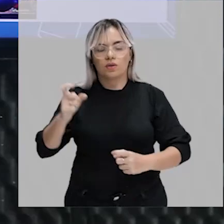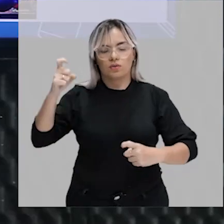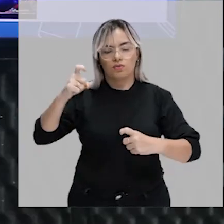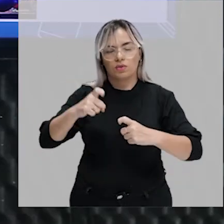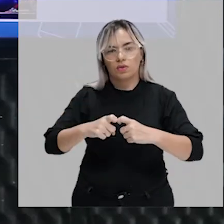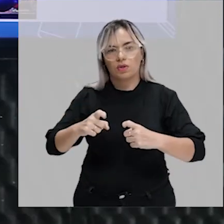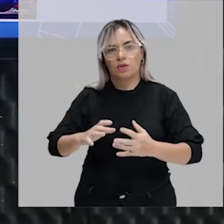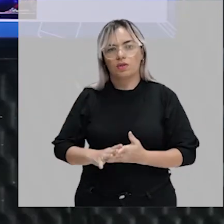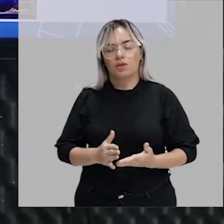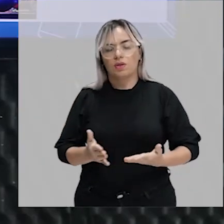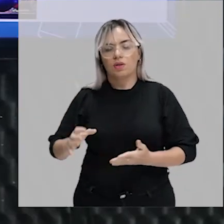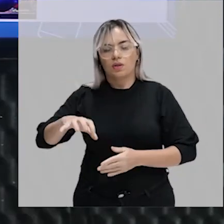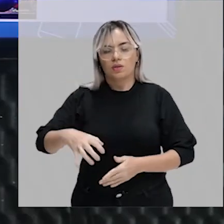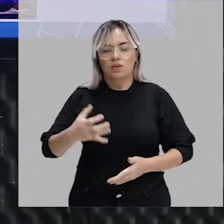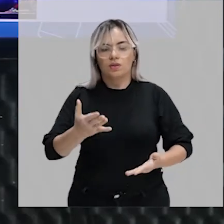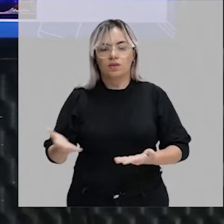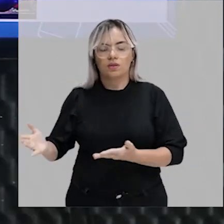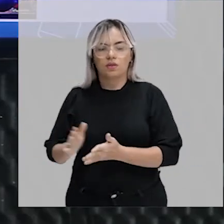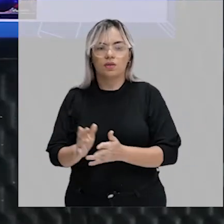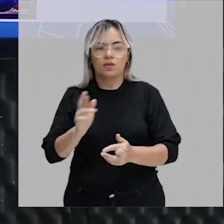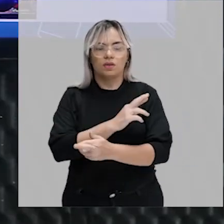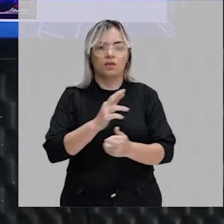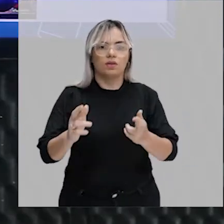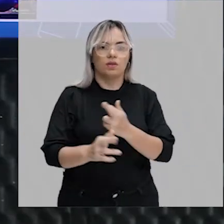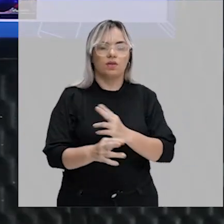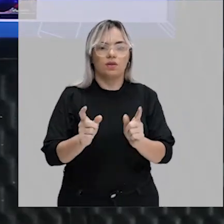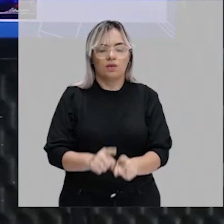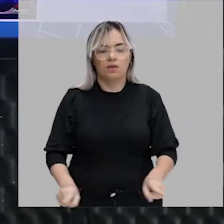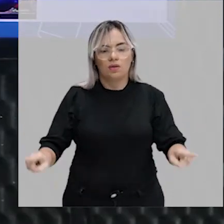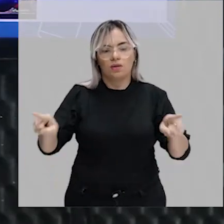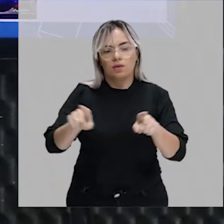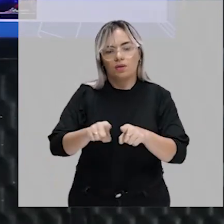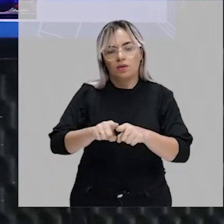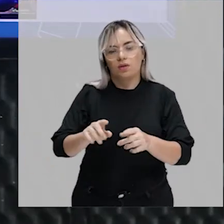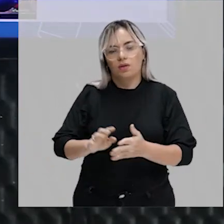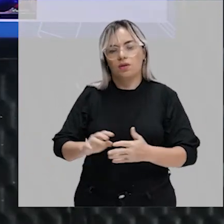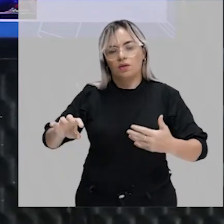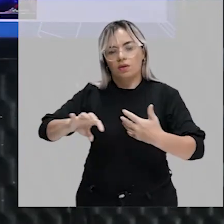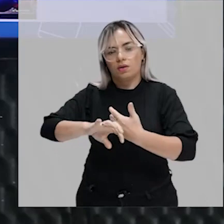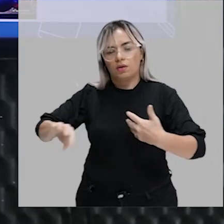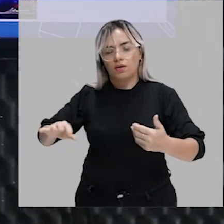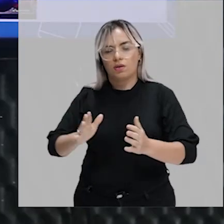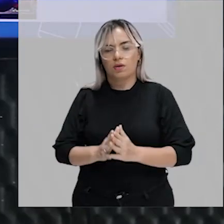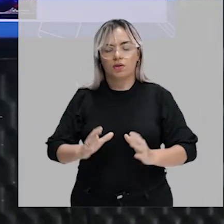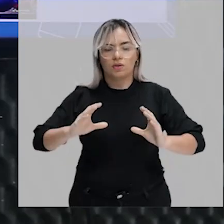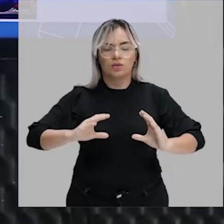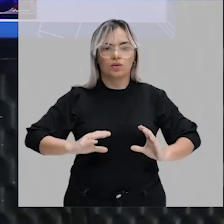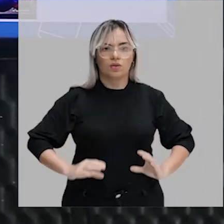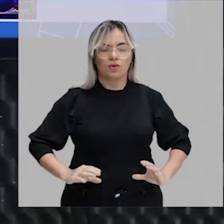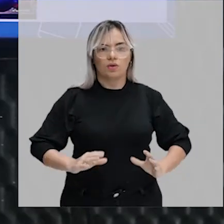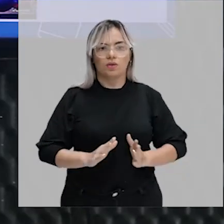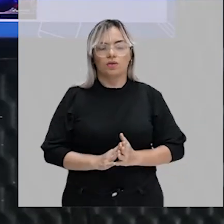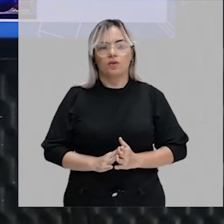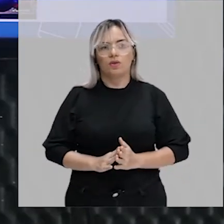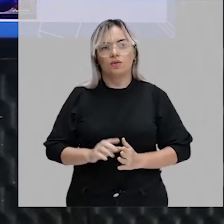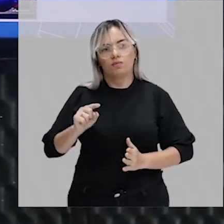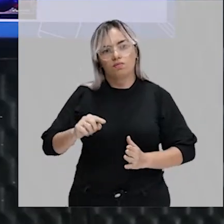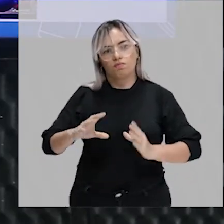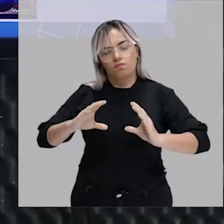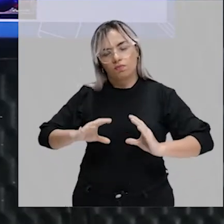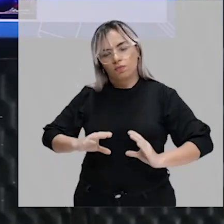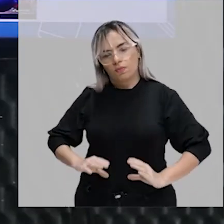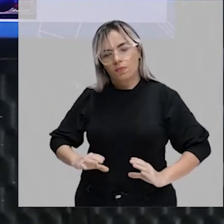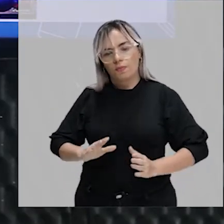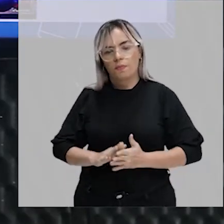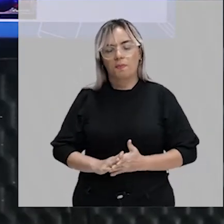Então, essa seleção sexual está muito relacionada também com o isolamento de comportamento. Então, na natureza,